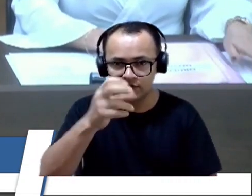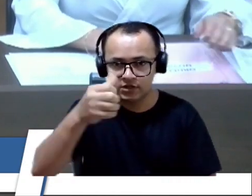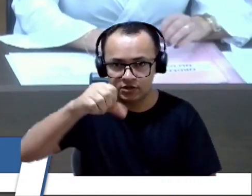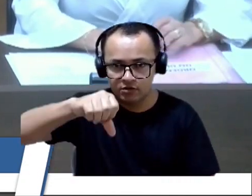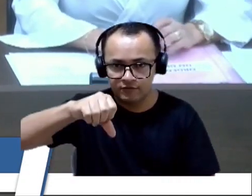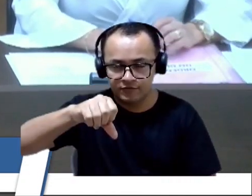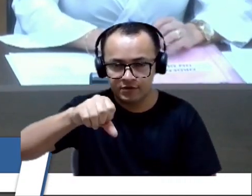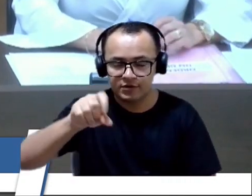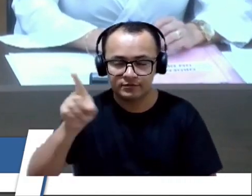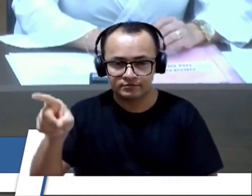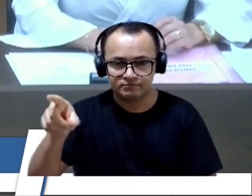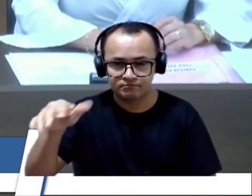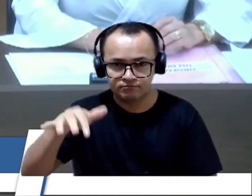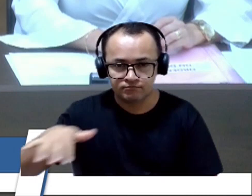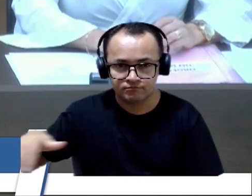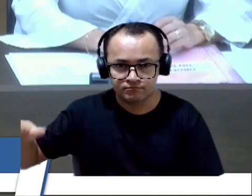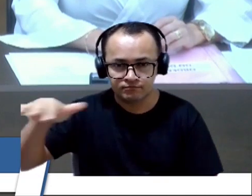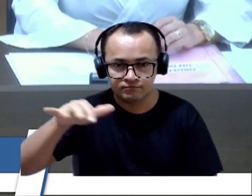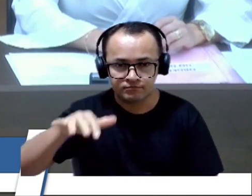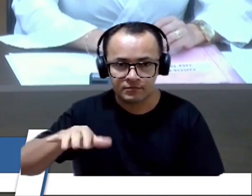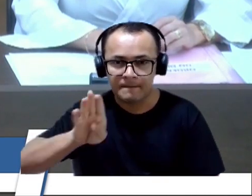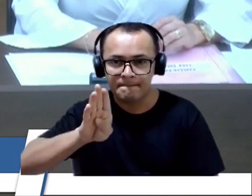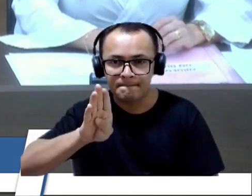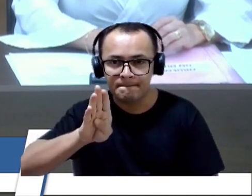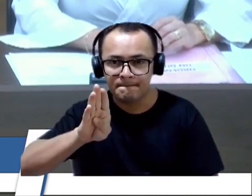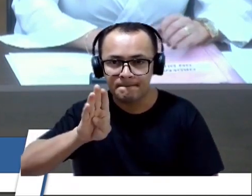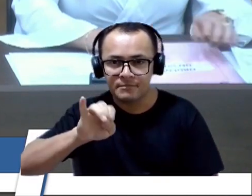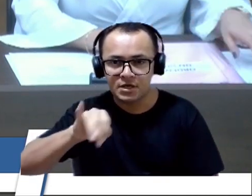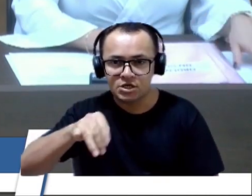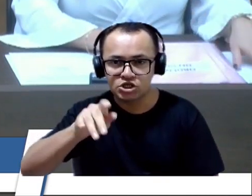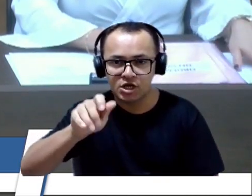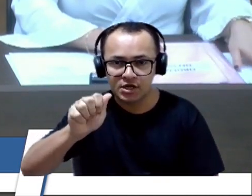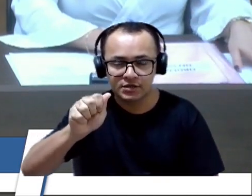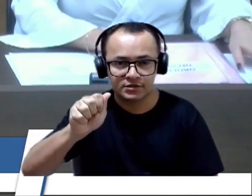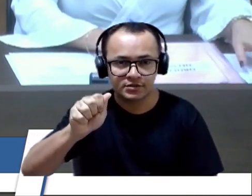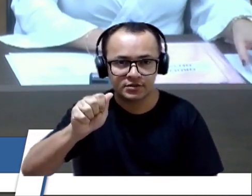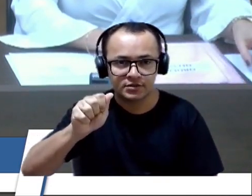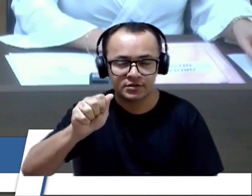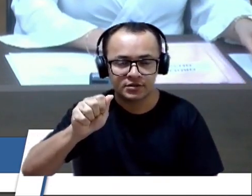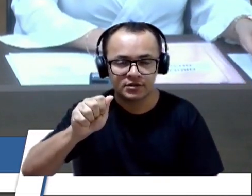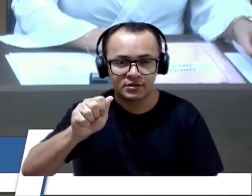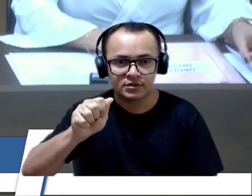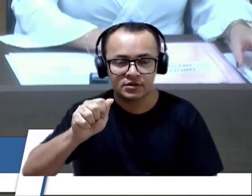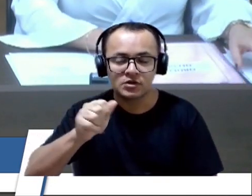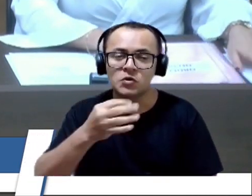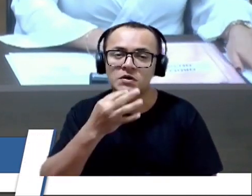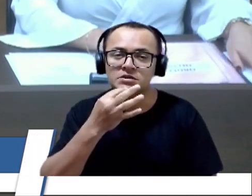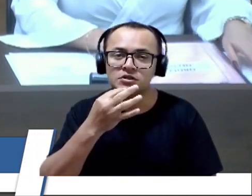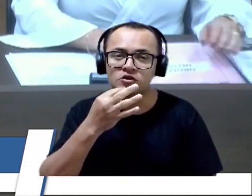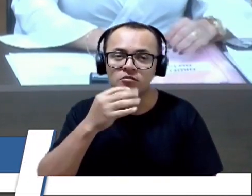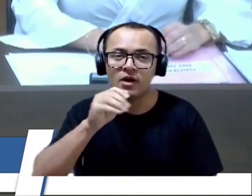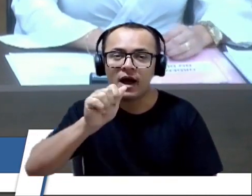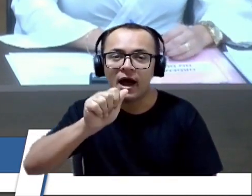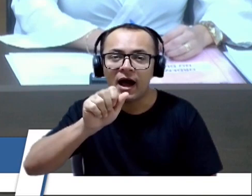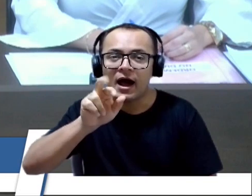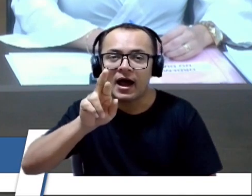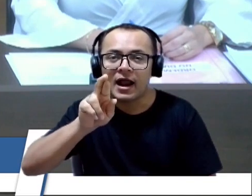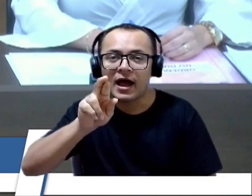terra da Dona Beija, mais conhecida como Araxá, Minas